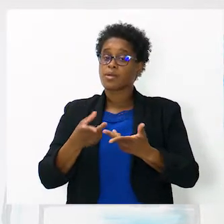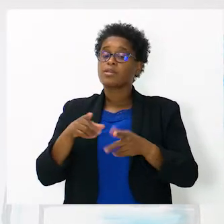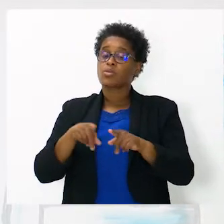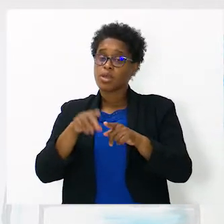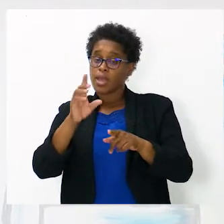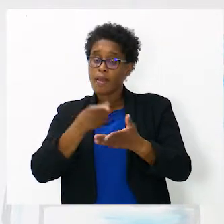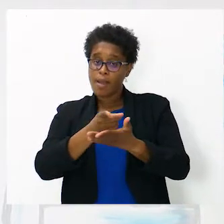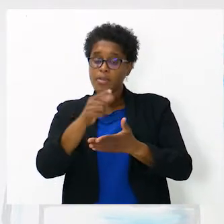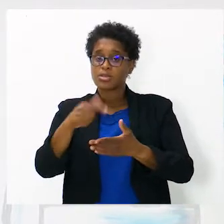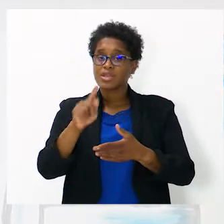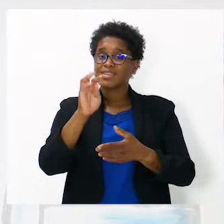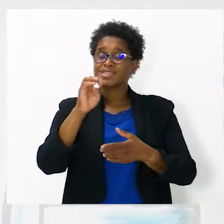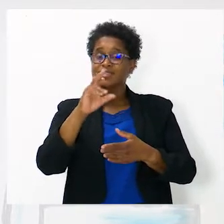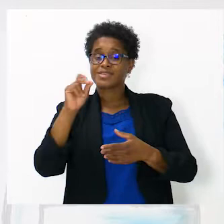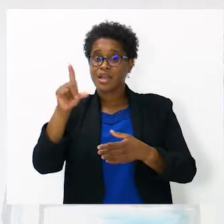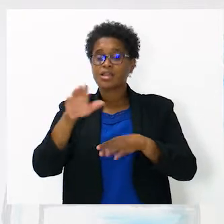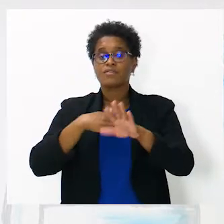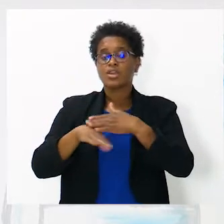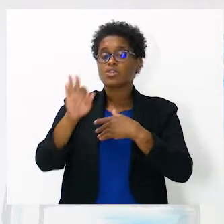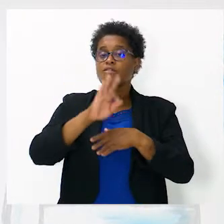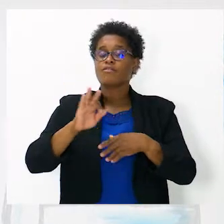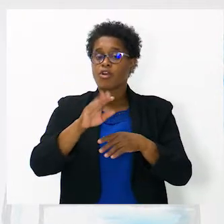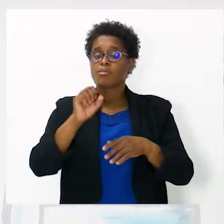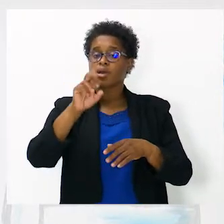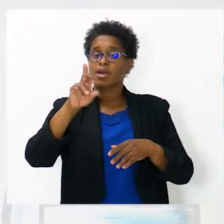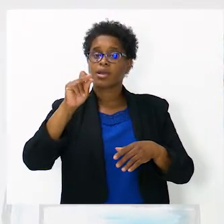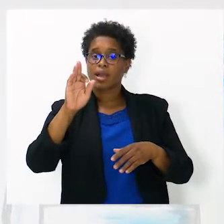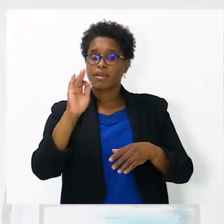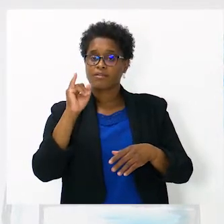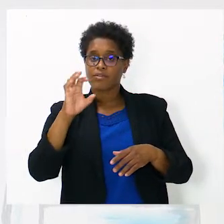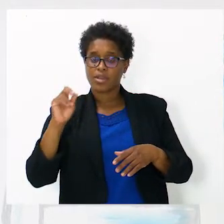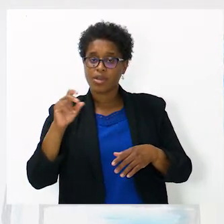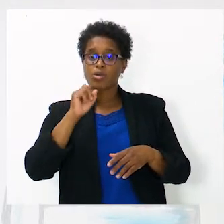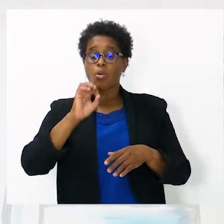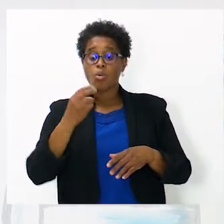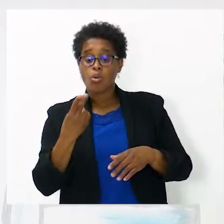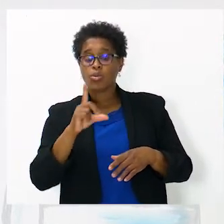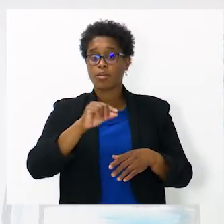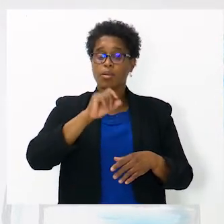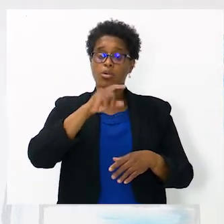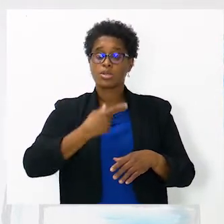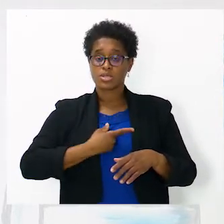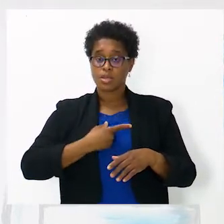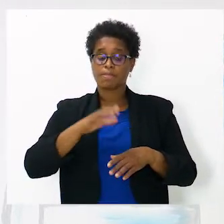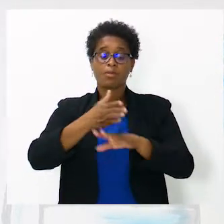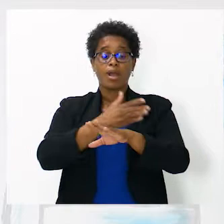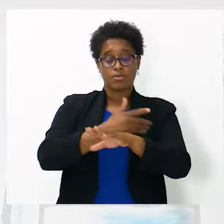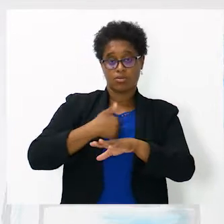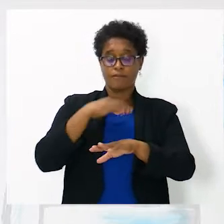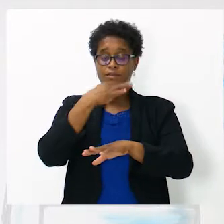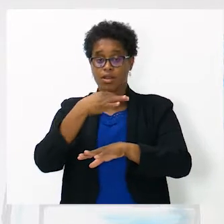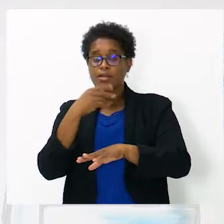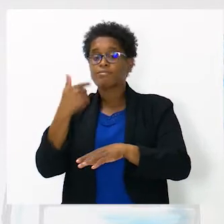mapa tem a escala representada na forma escala gráfica. Ou também pode ser, como tinha dito